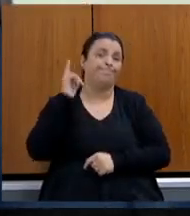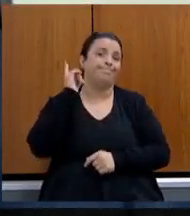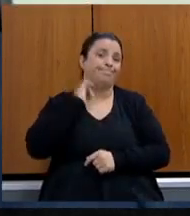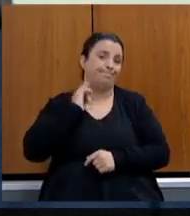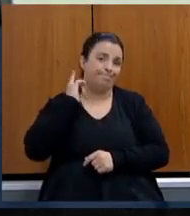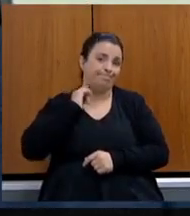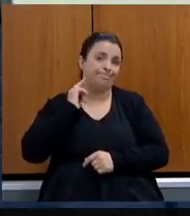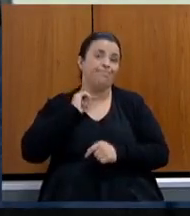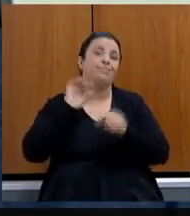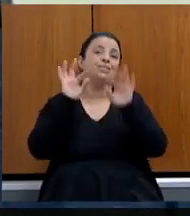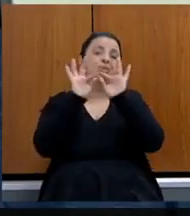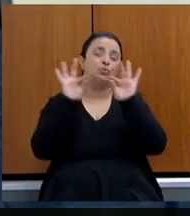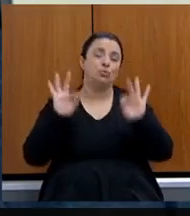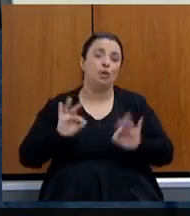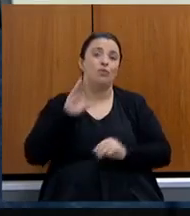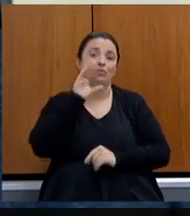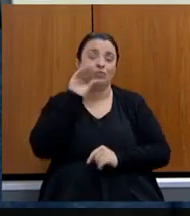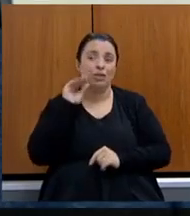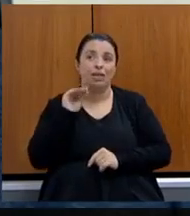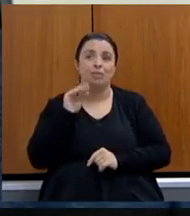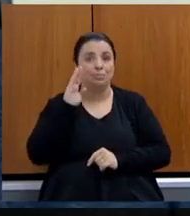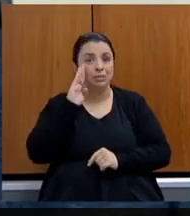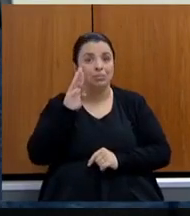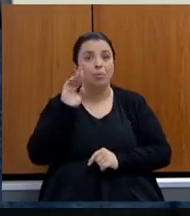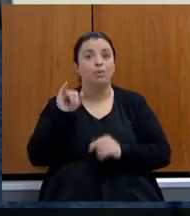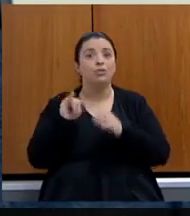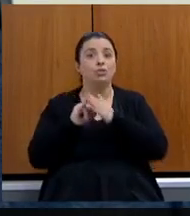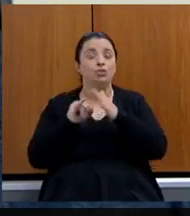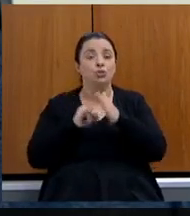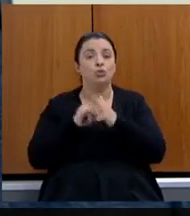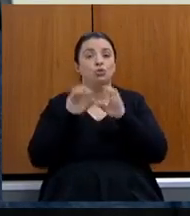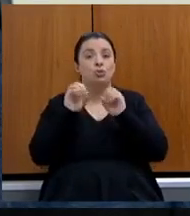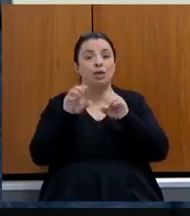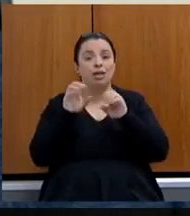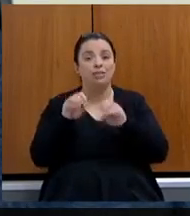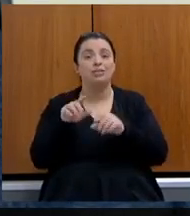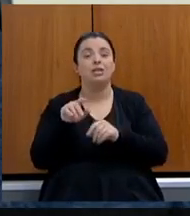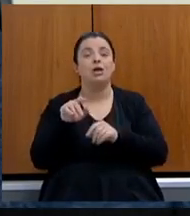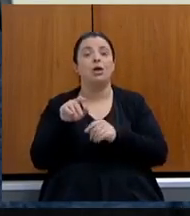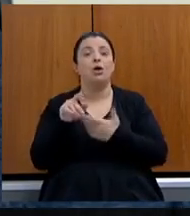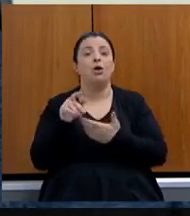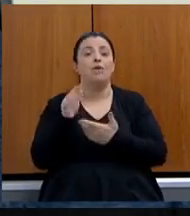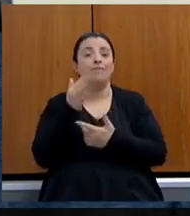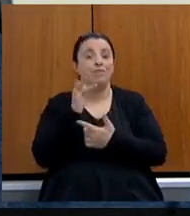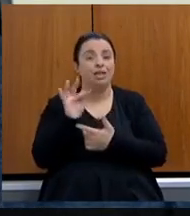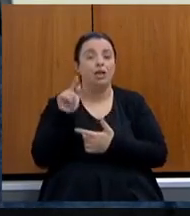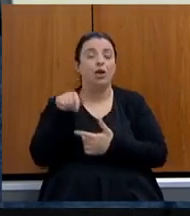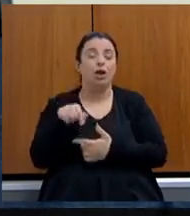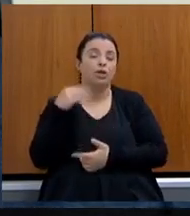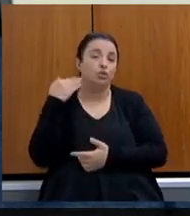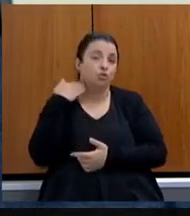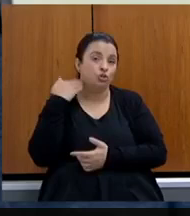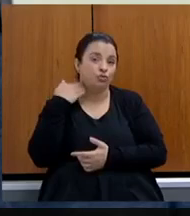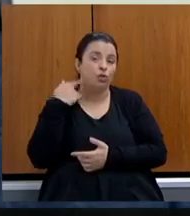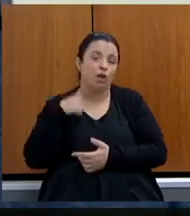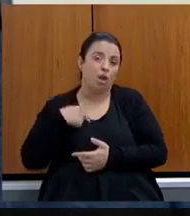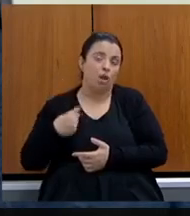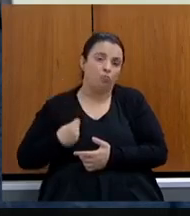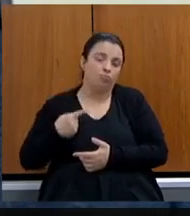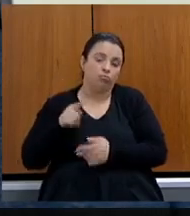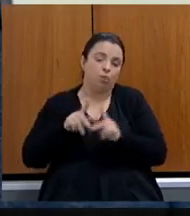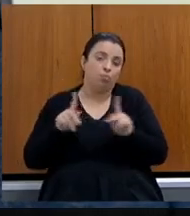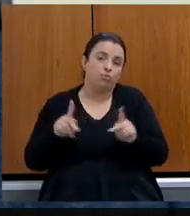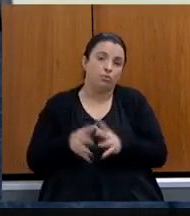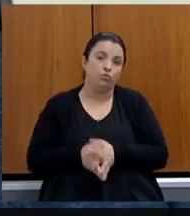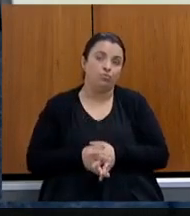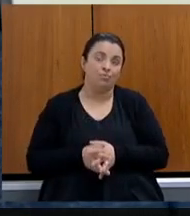Instituto Estadual de Educação aqui Juiz de Fora e eu já tinha um salário atrasado o